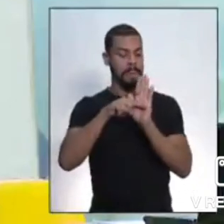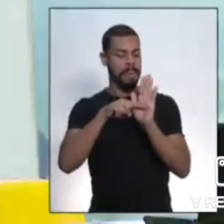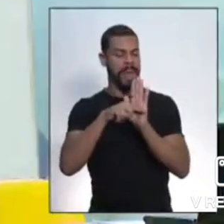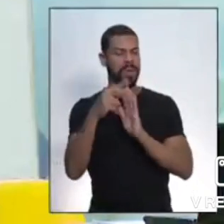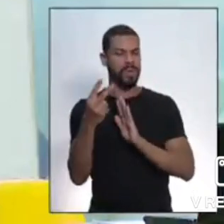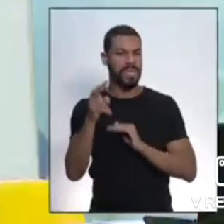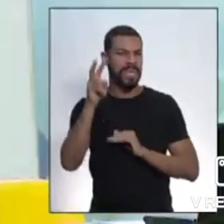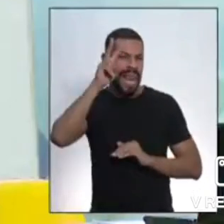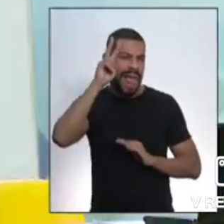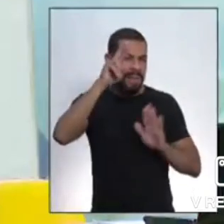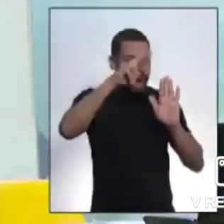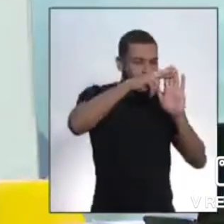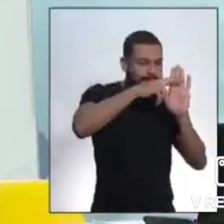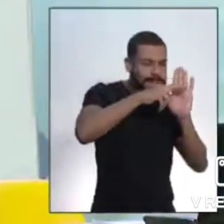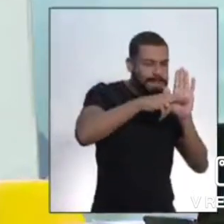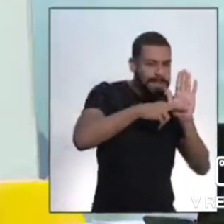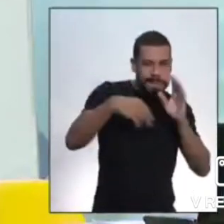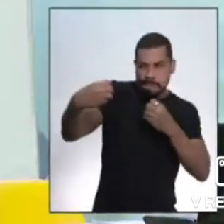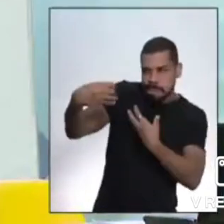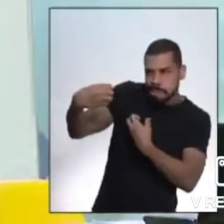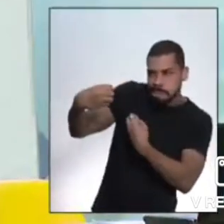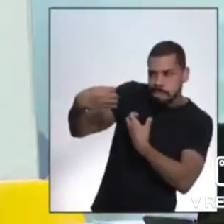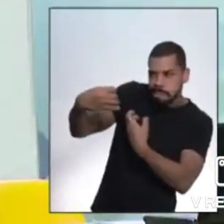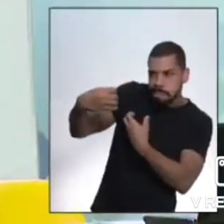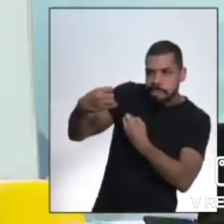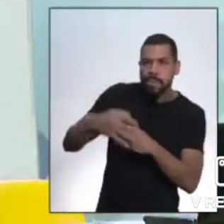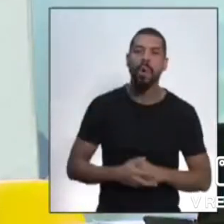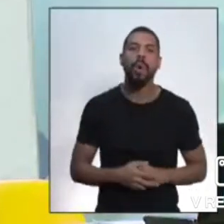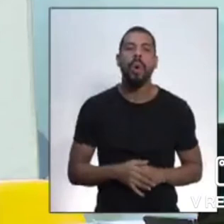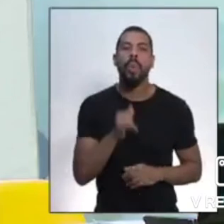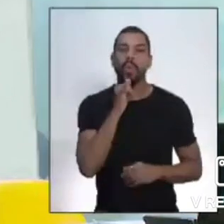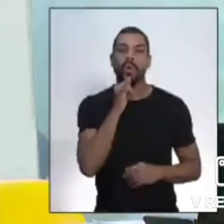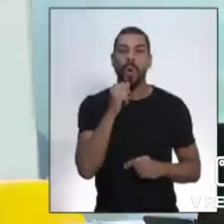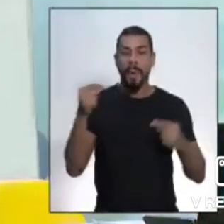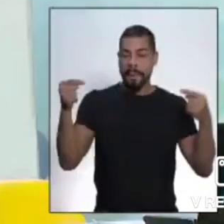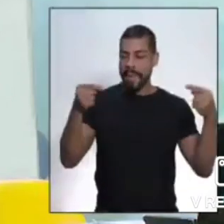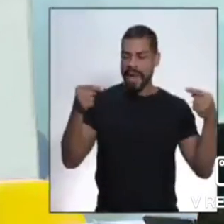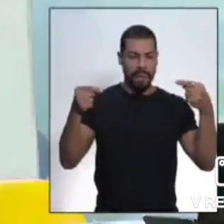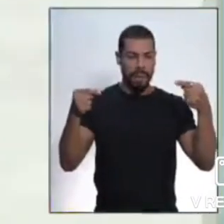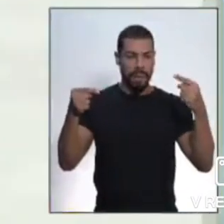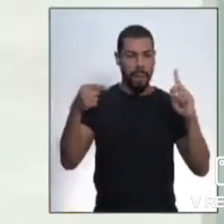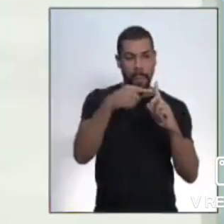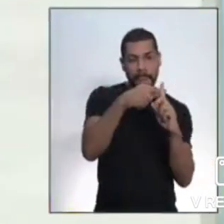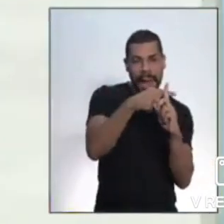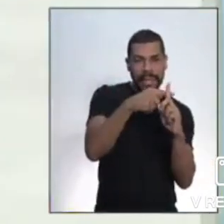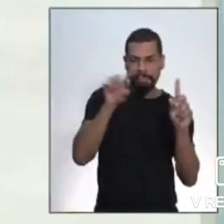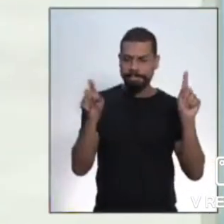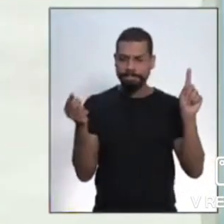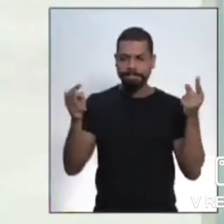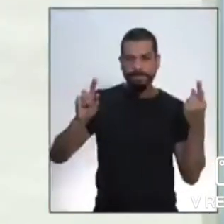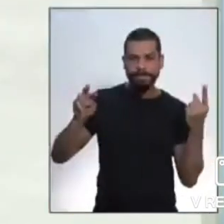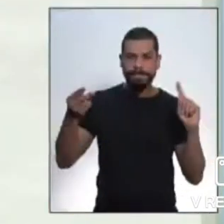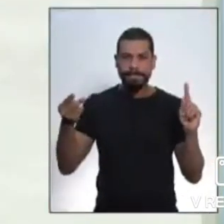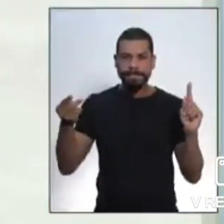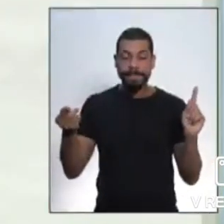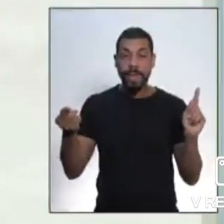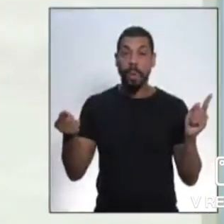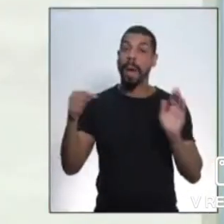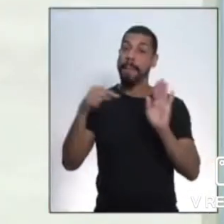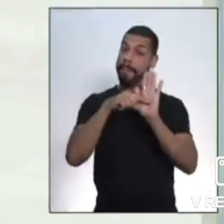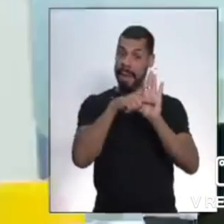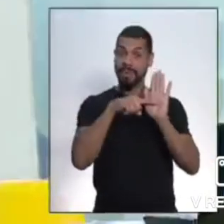sinal. Me ensinaram assim, sinais diferentes dá negativo. Menos 1, menos